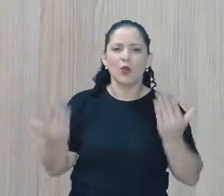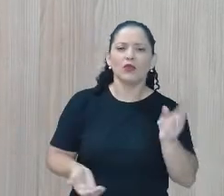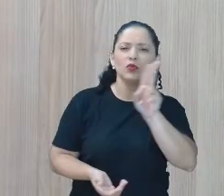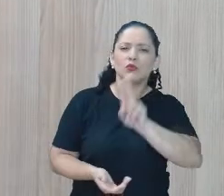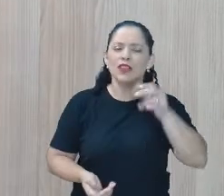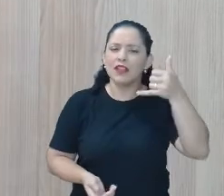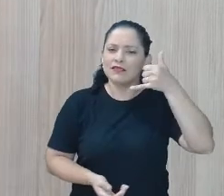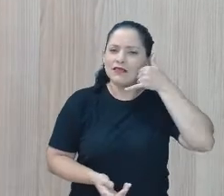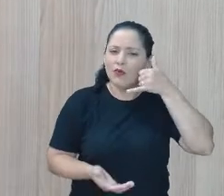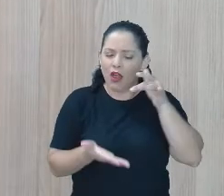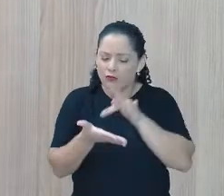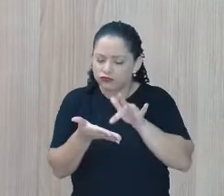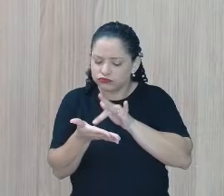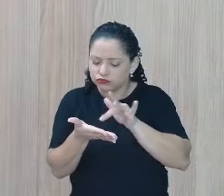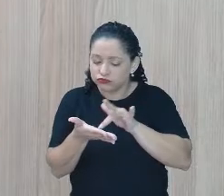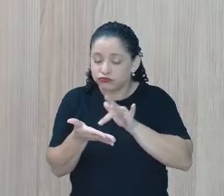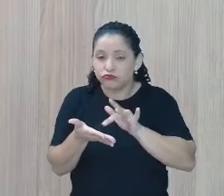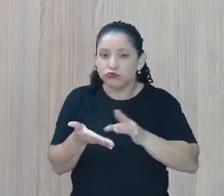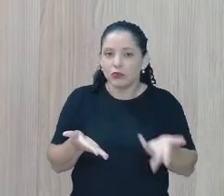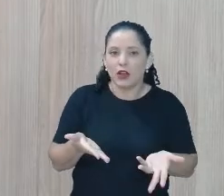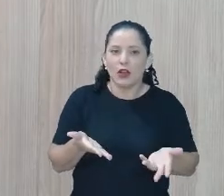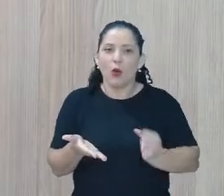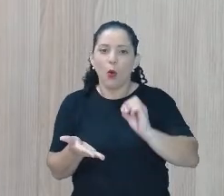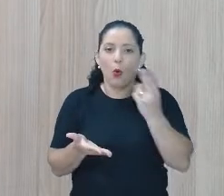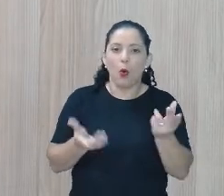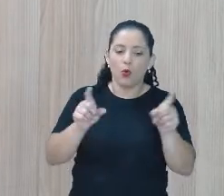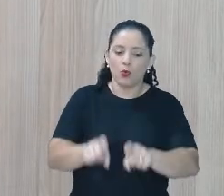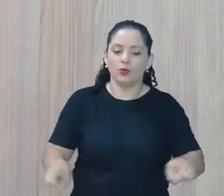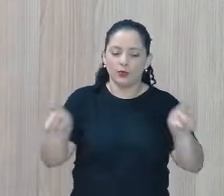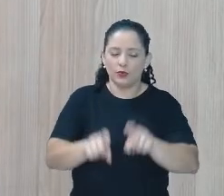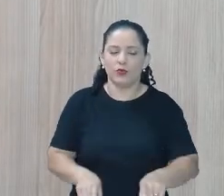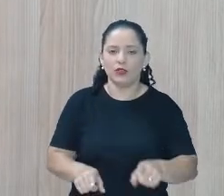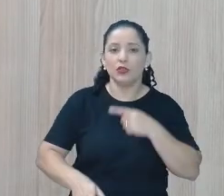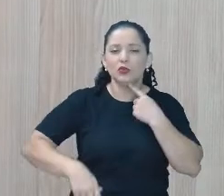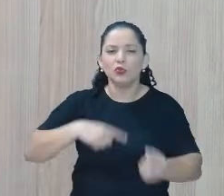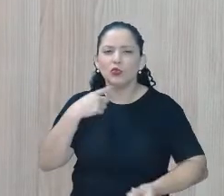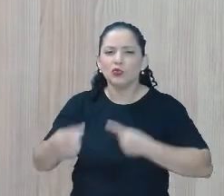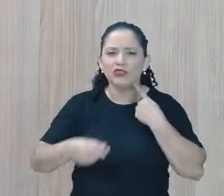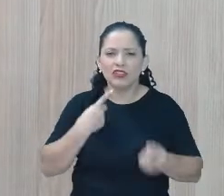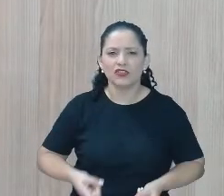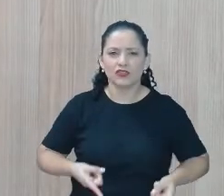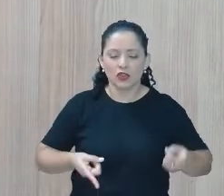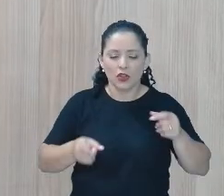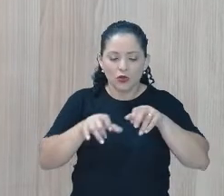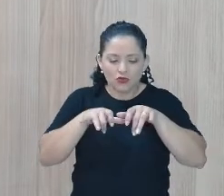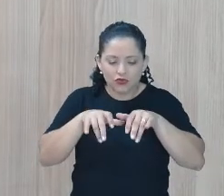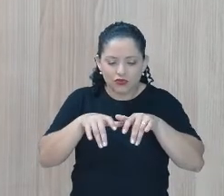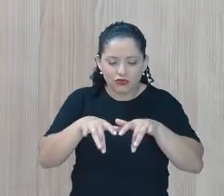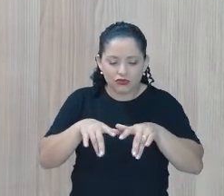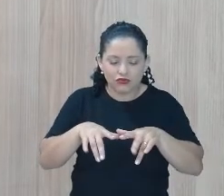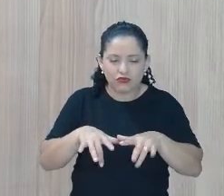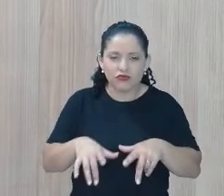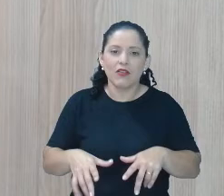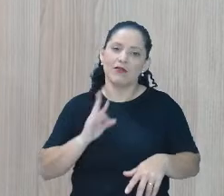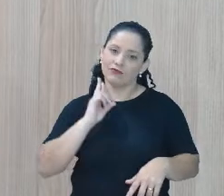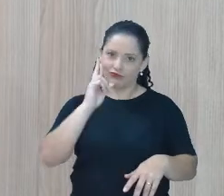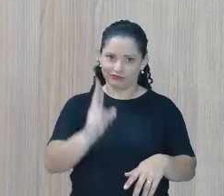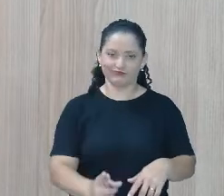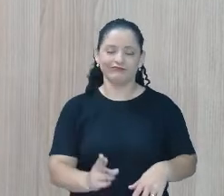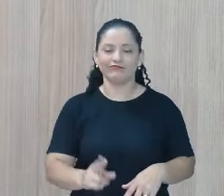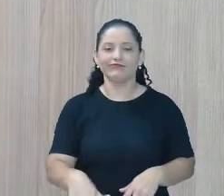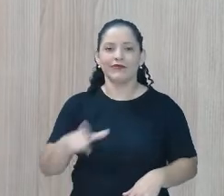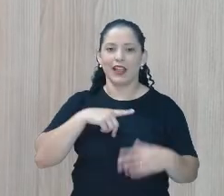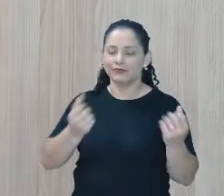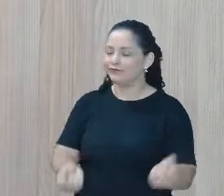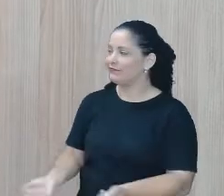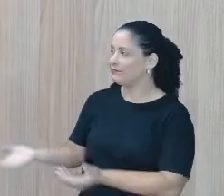notebook, vocês podem conversar comigo. Qualquer dúvida eu posso já interagir com o professor. Então baixem no aplicativo, está aí na telinha